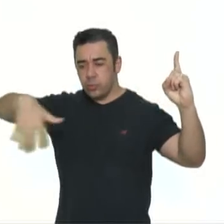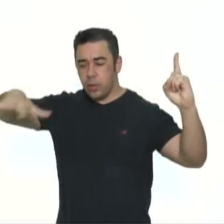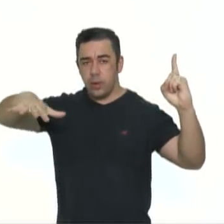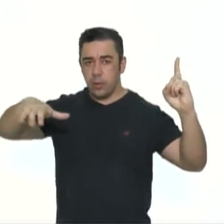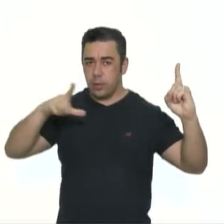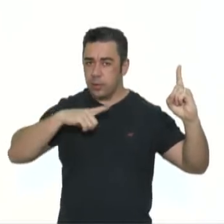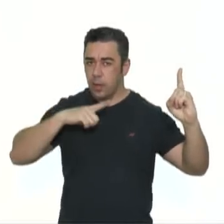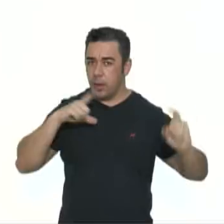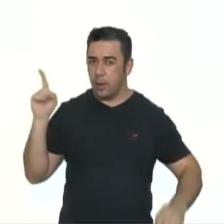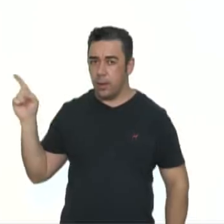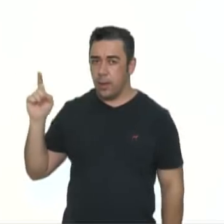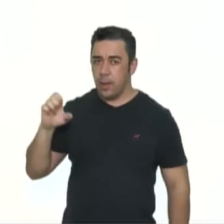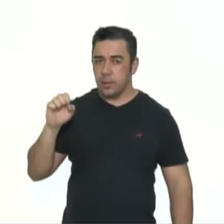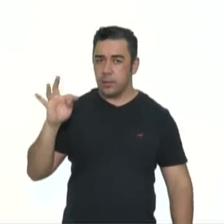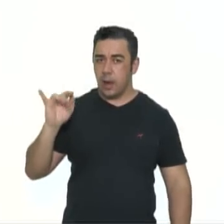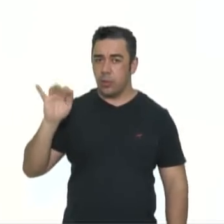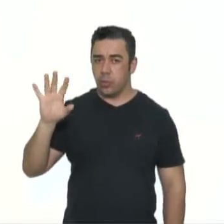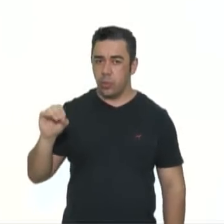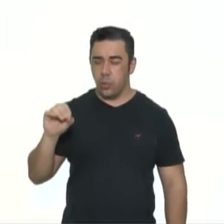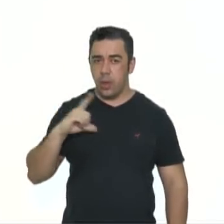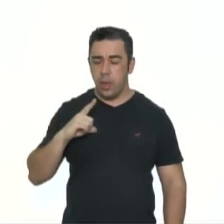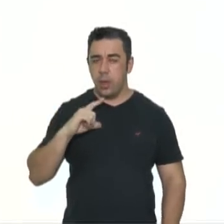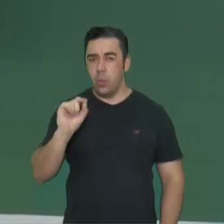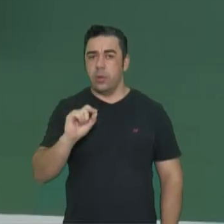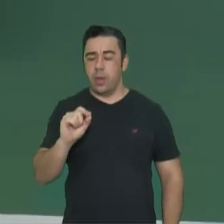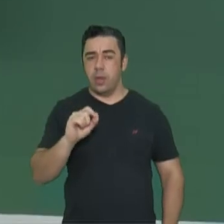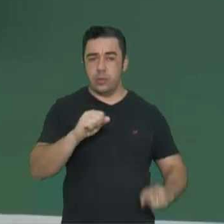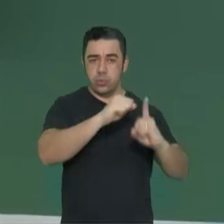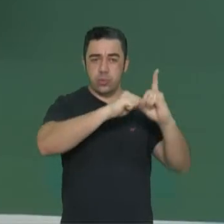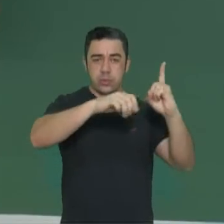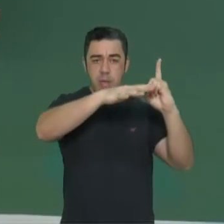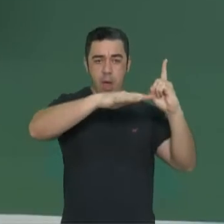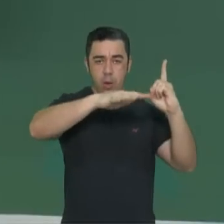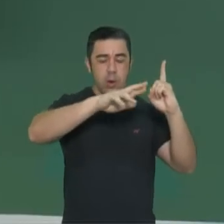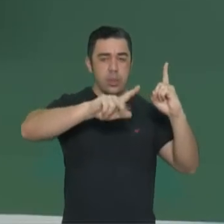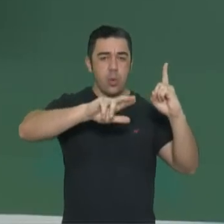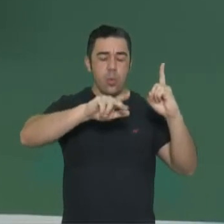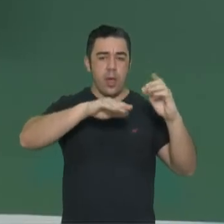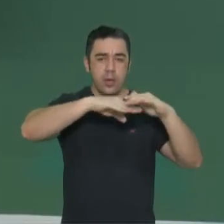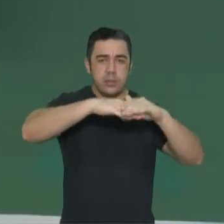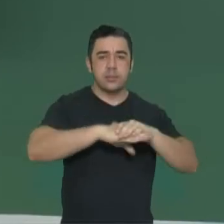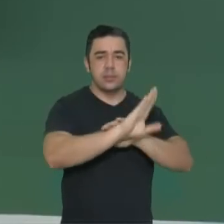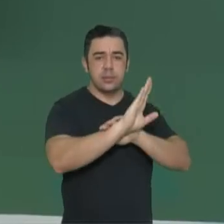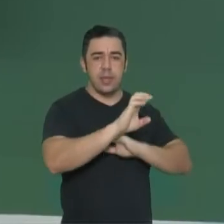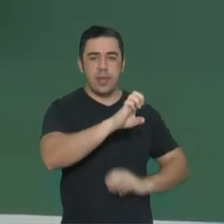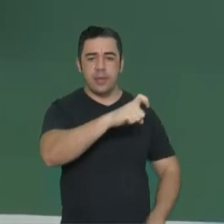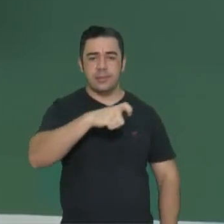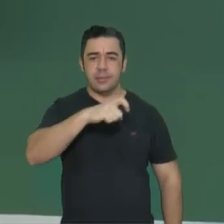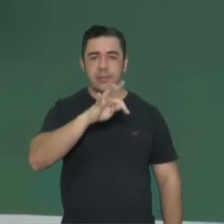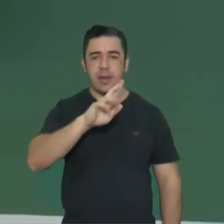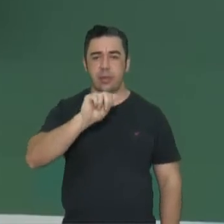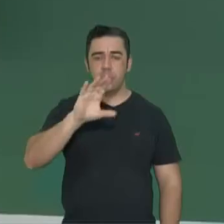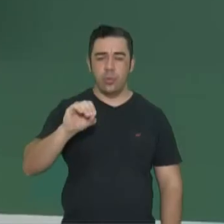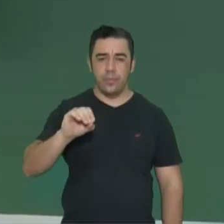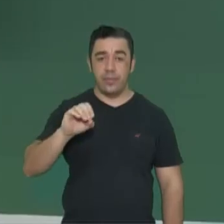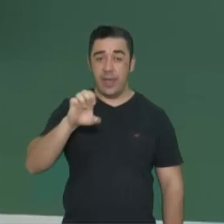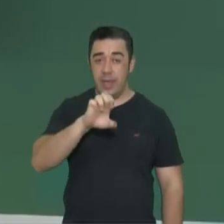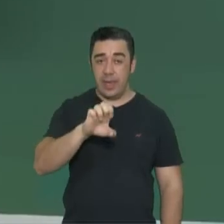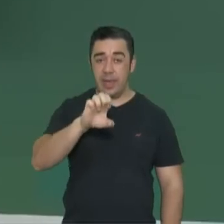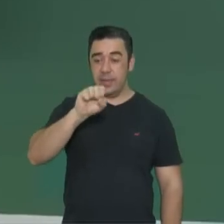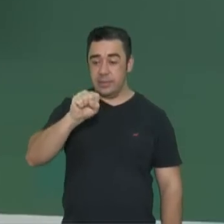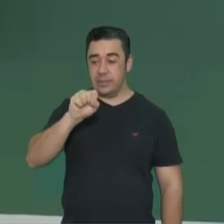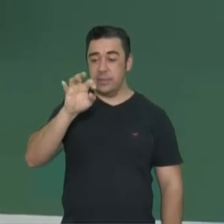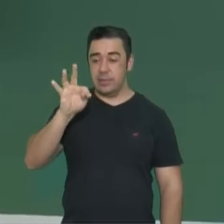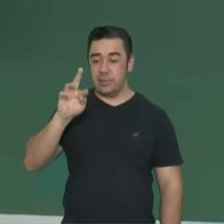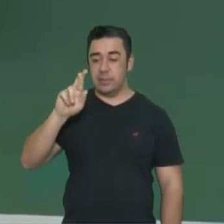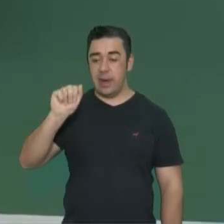de extrato, estratificação social. Não é, vejam bem, não é aquele extrato que a gente tira do banco, aquele lá é com X. Extrato com S quer dizer